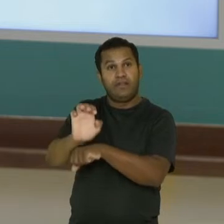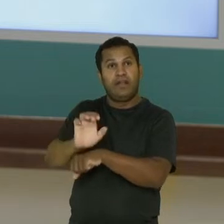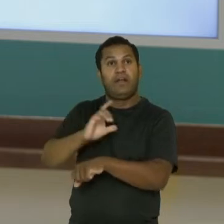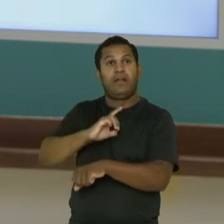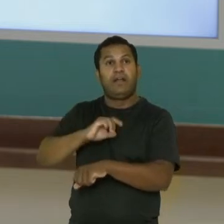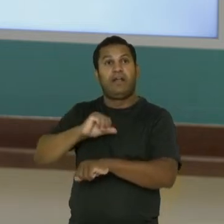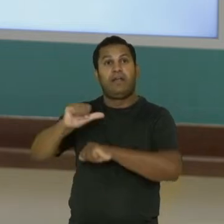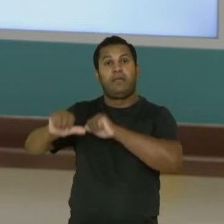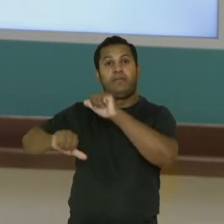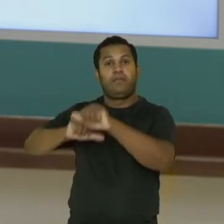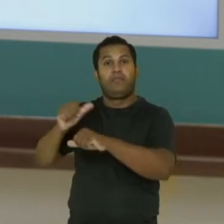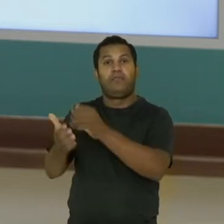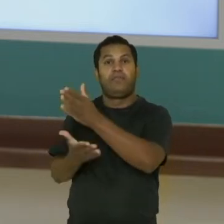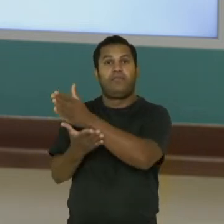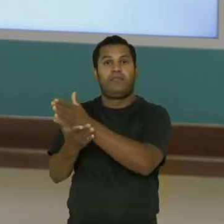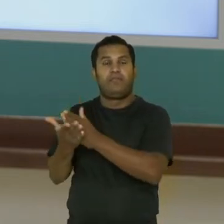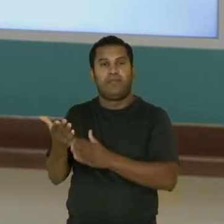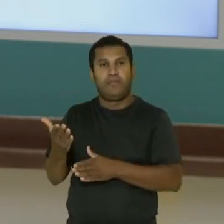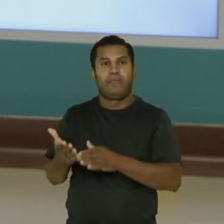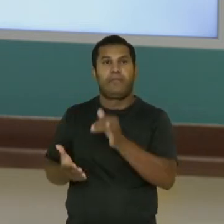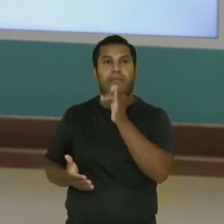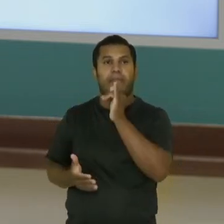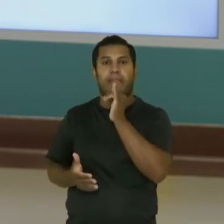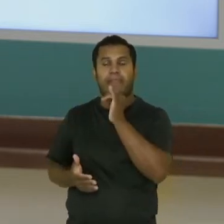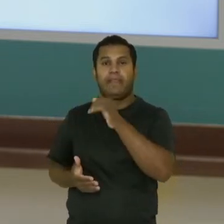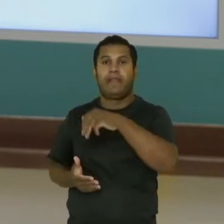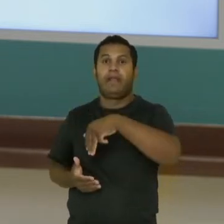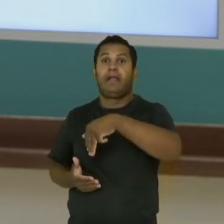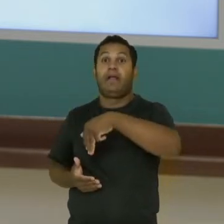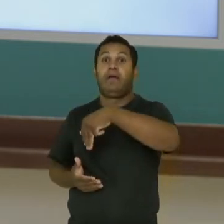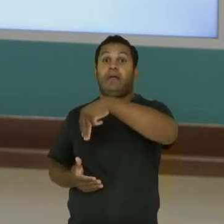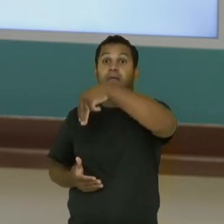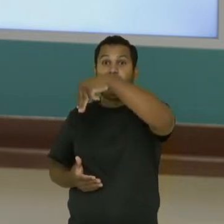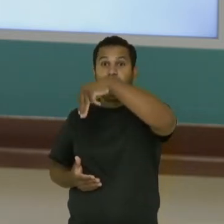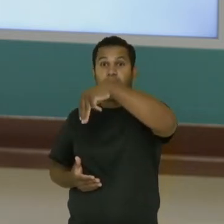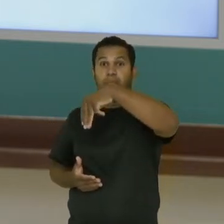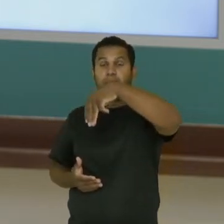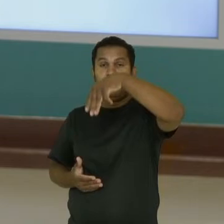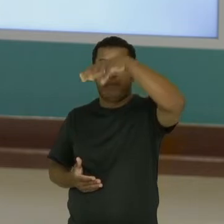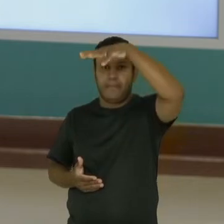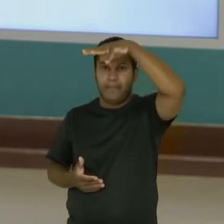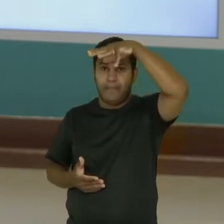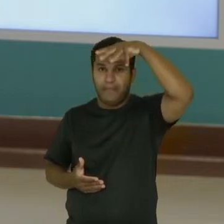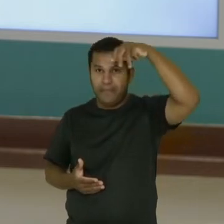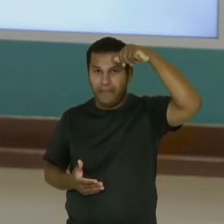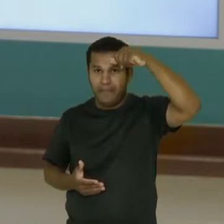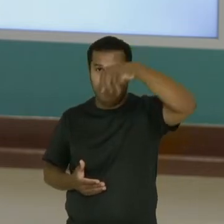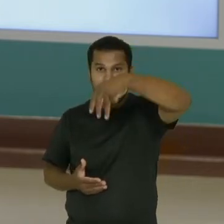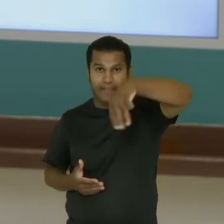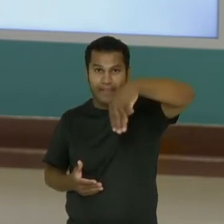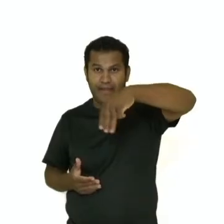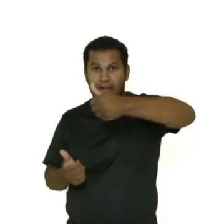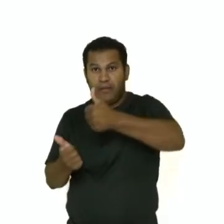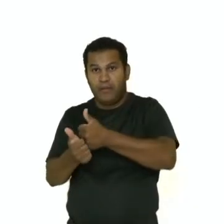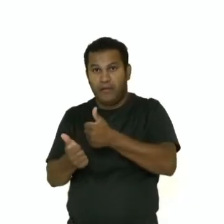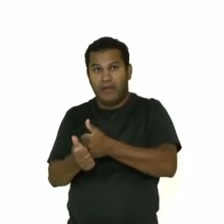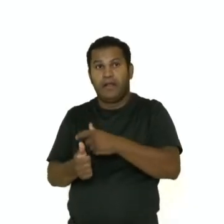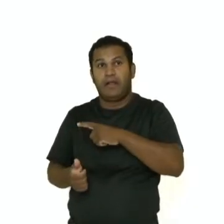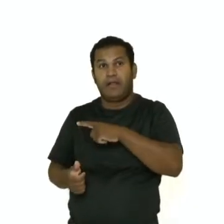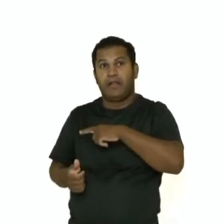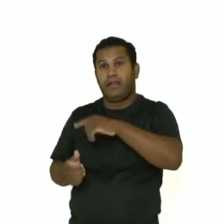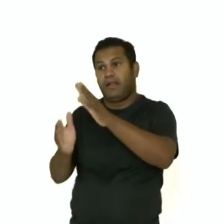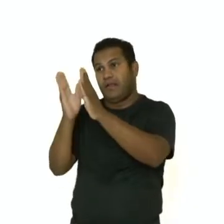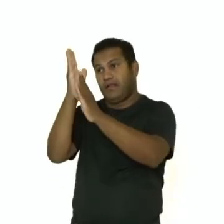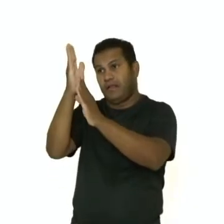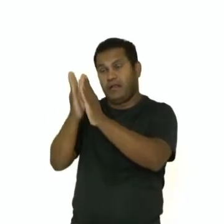ali, por exemplo, o Maranhão. Um pedaço está na região Nordeste, né? No complexo do Nordeste, e outro pedaço está no